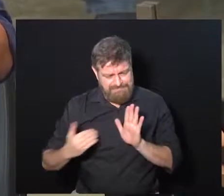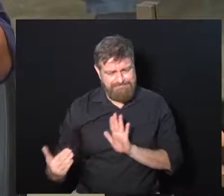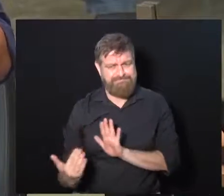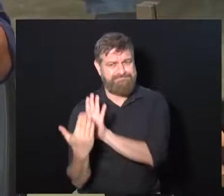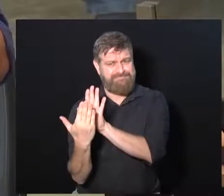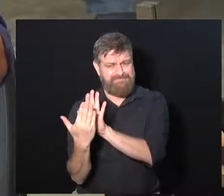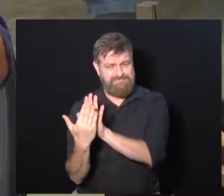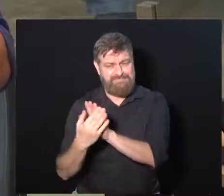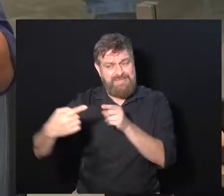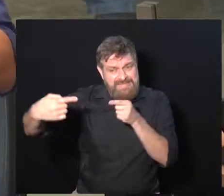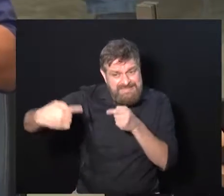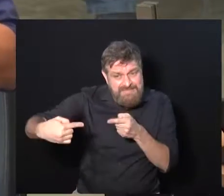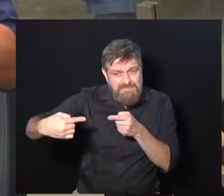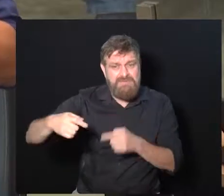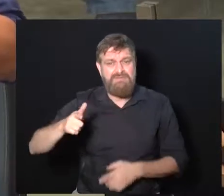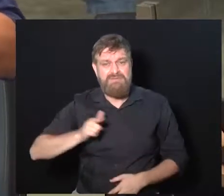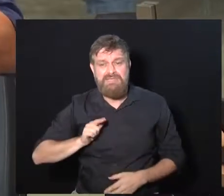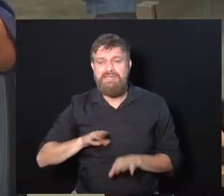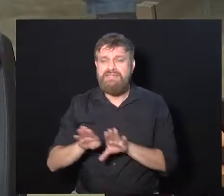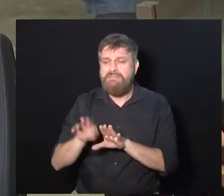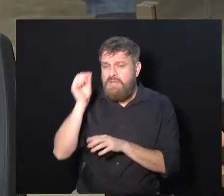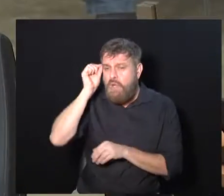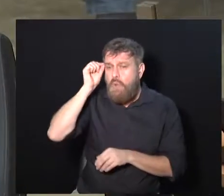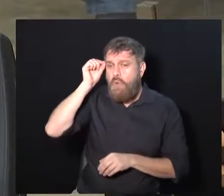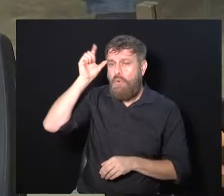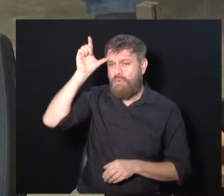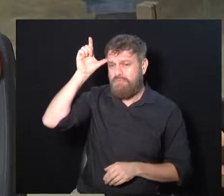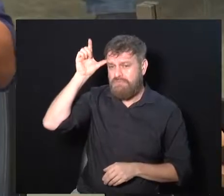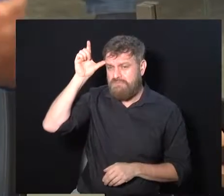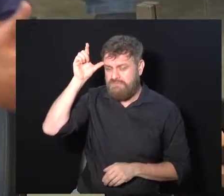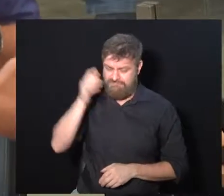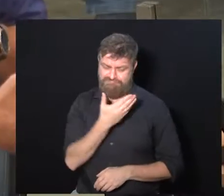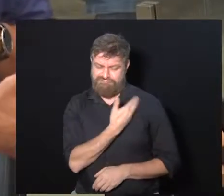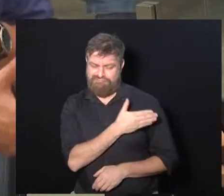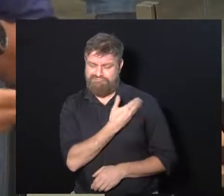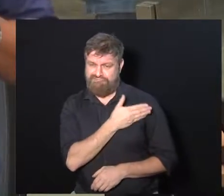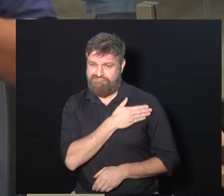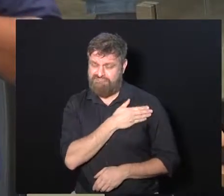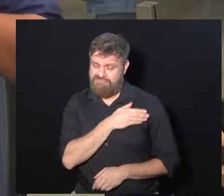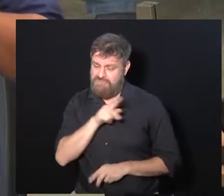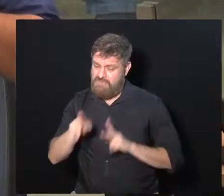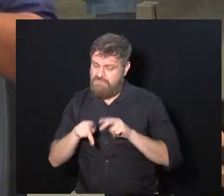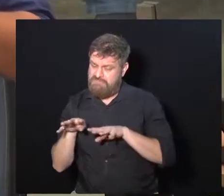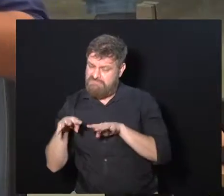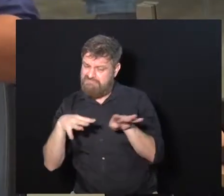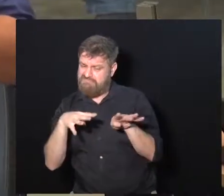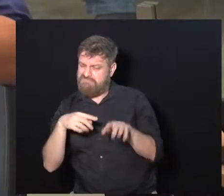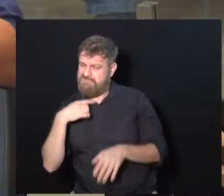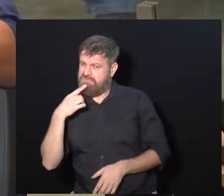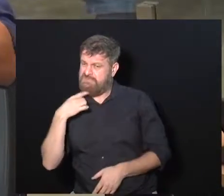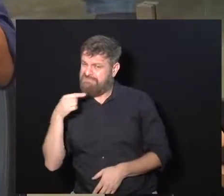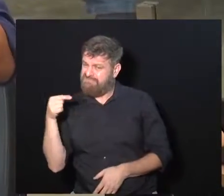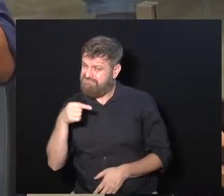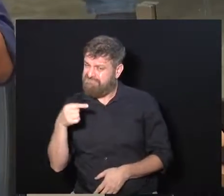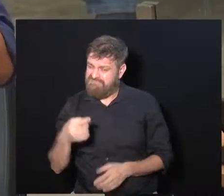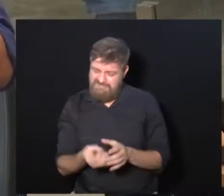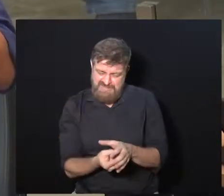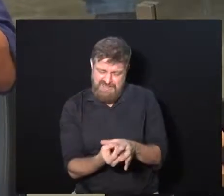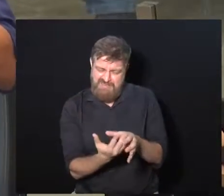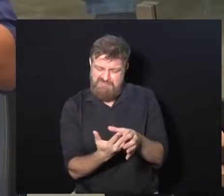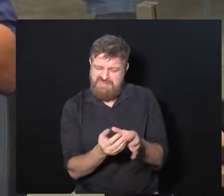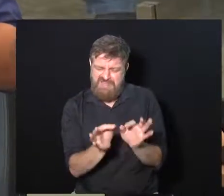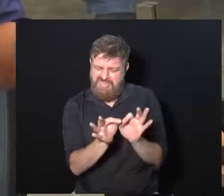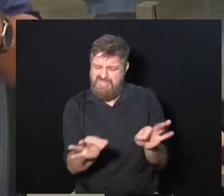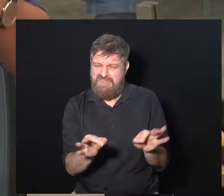vezes enfrenta dificuldade cultural de uma certa desconfiança por parte da população, achando que é um medicamento, isso é uma plantinha